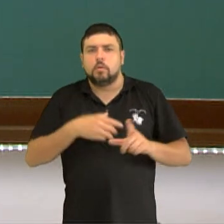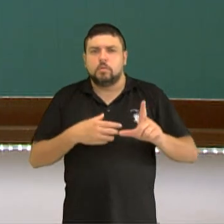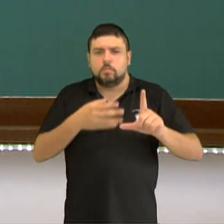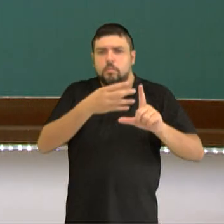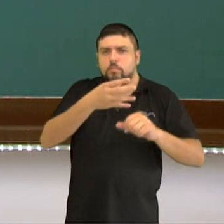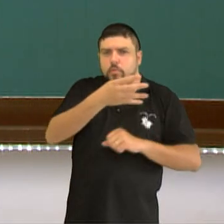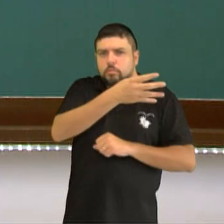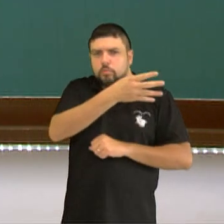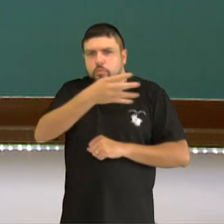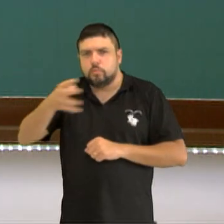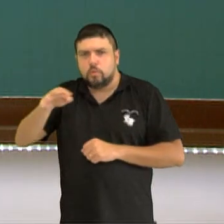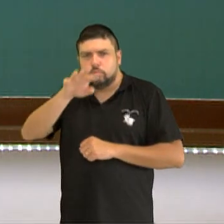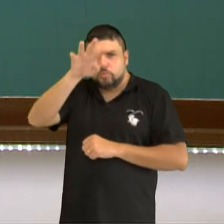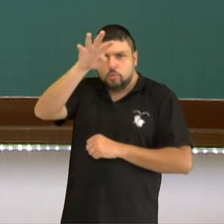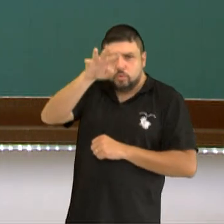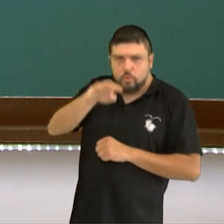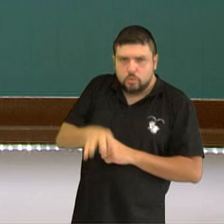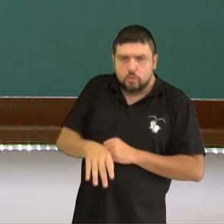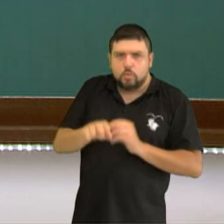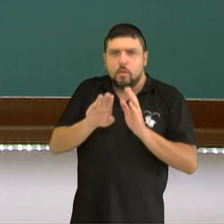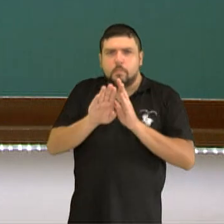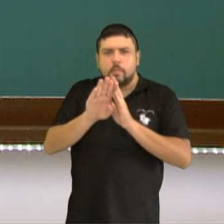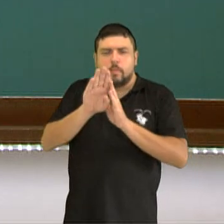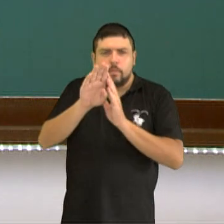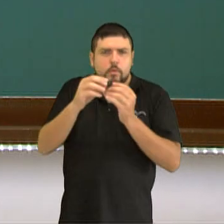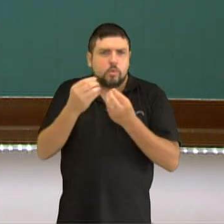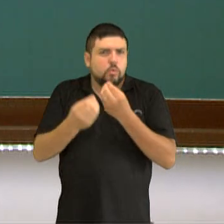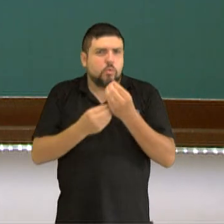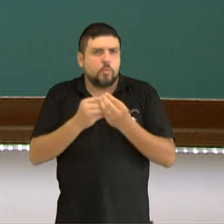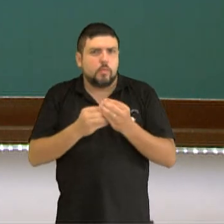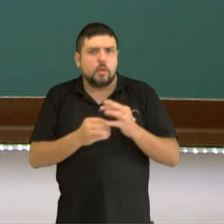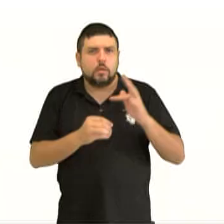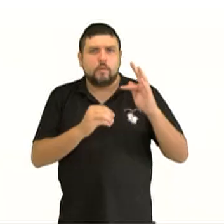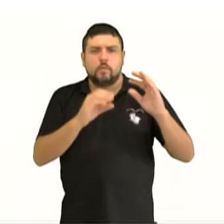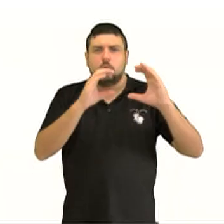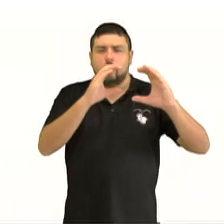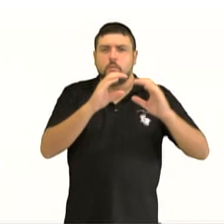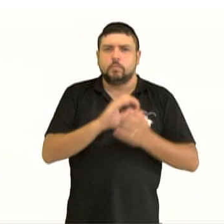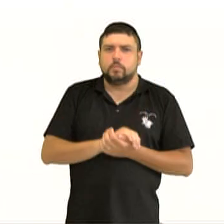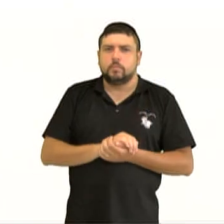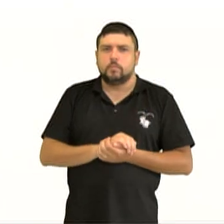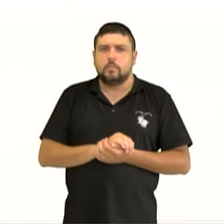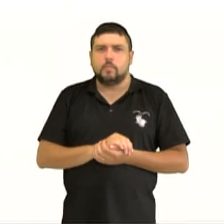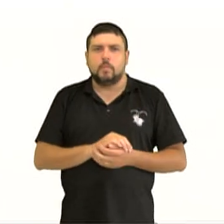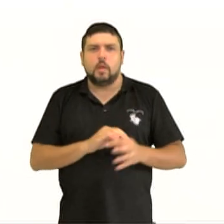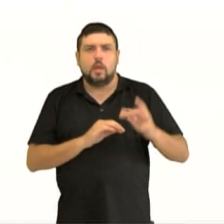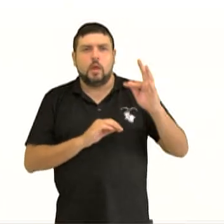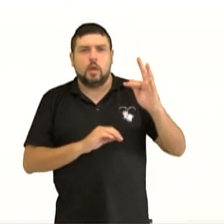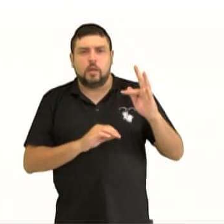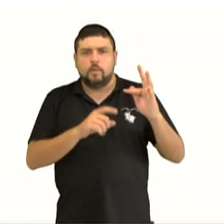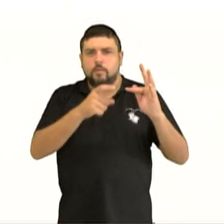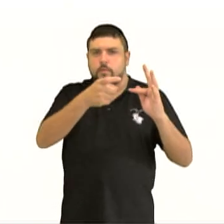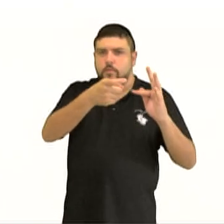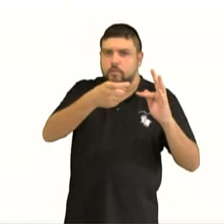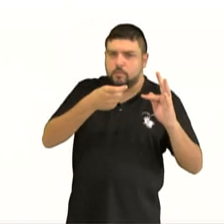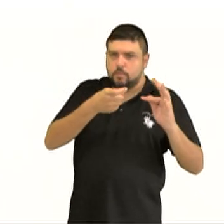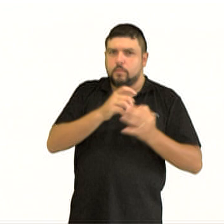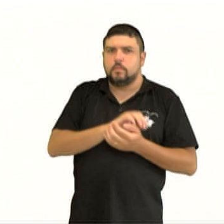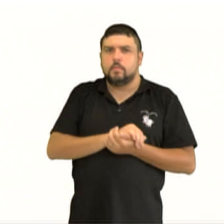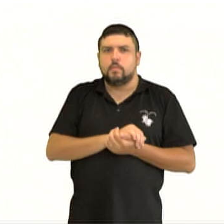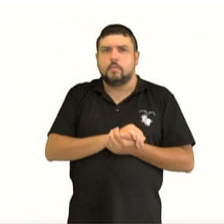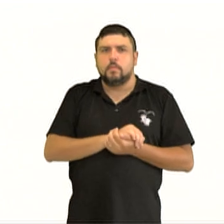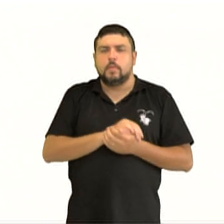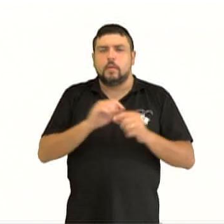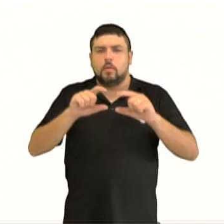o gráfico das funções. Agora preste atenção que são duas funções. Uma eu vou chamar de f de x e a